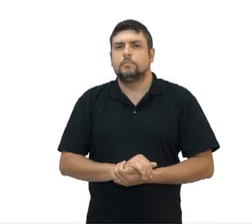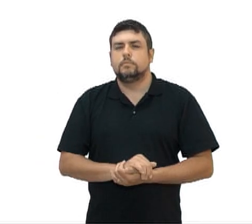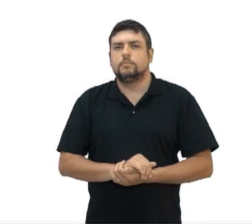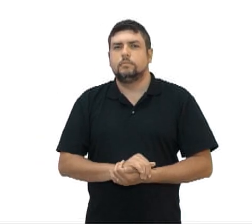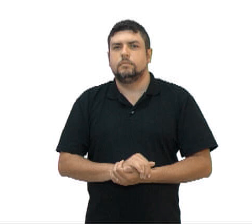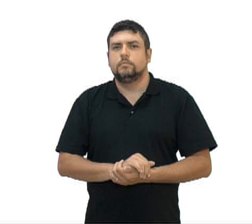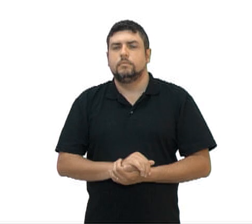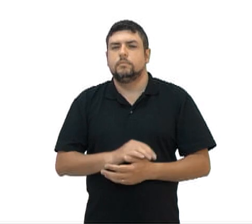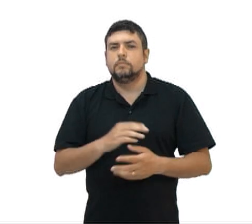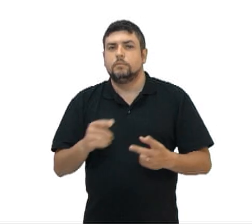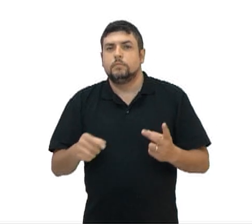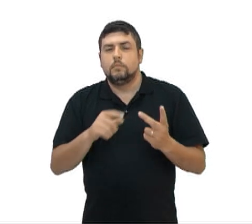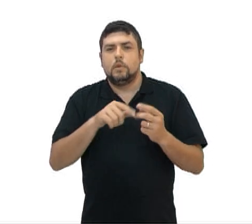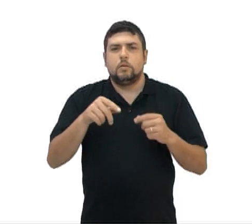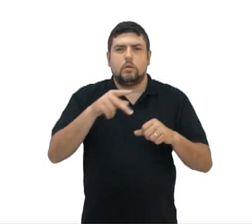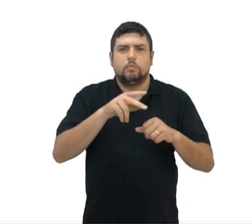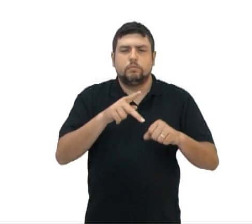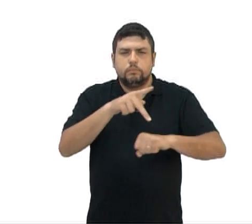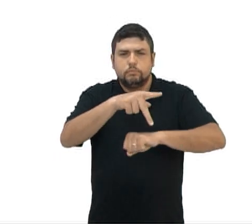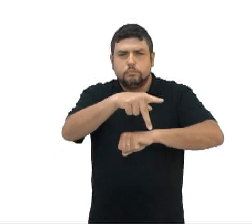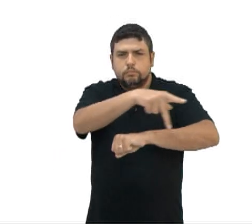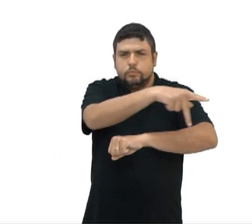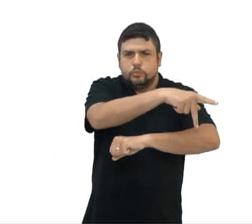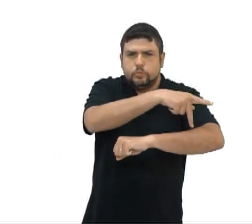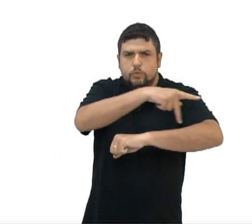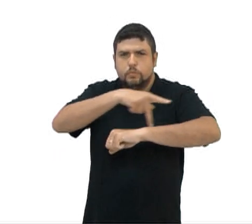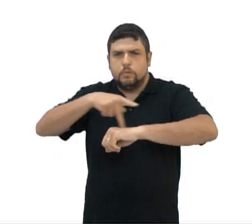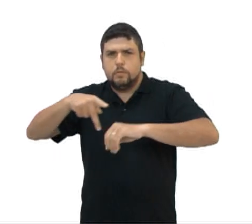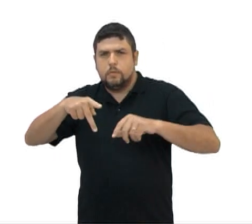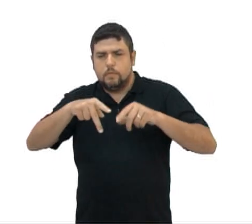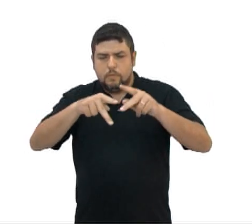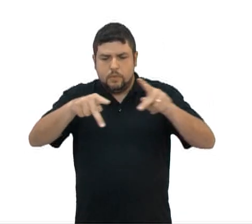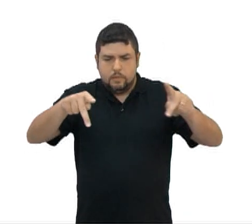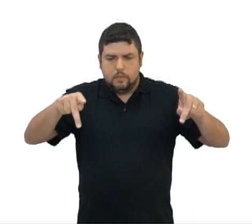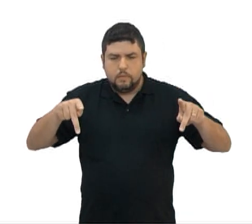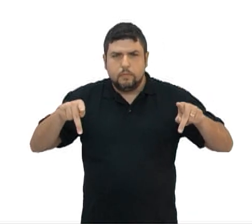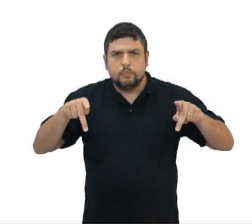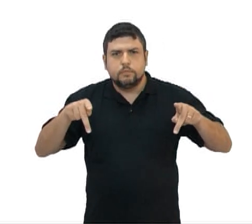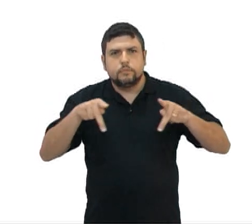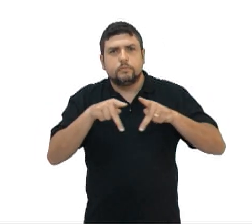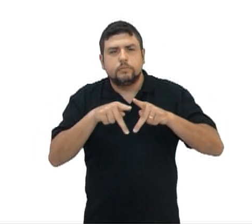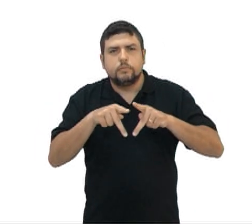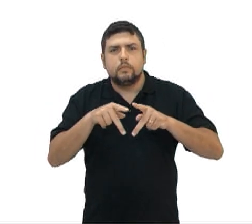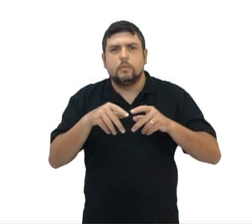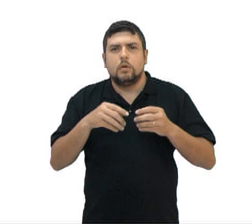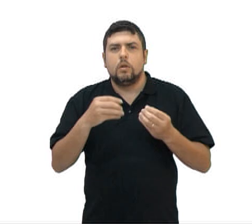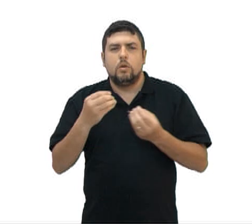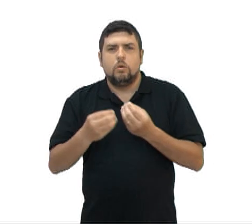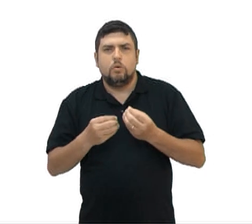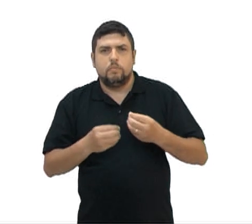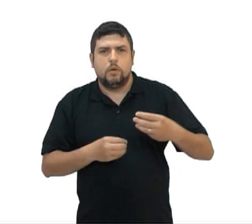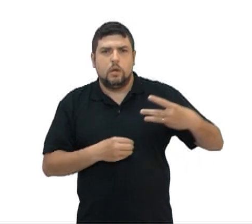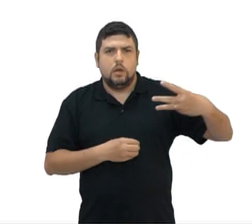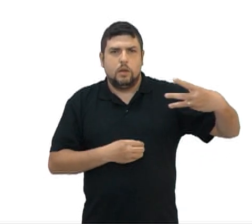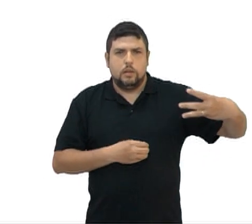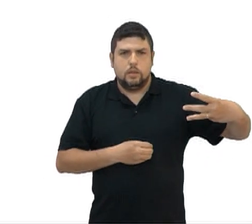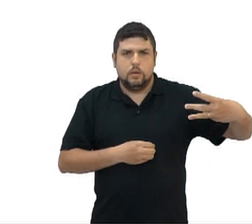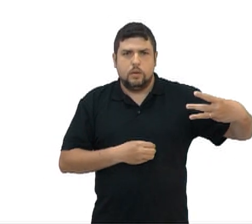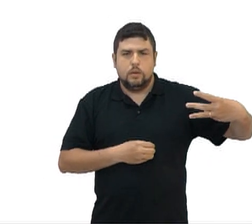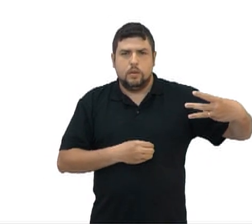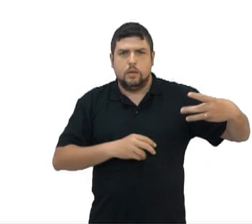de 2 polígonos regulares com a mesma quantidade de lados estão entre si como 3 está para